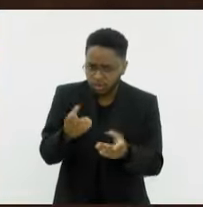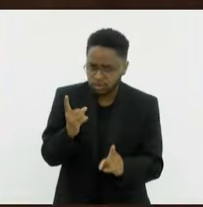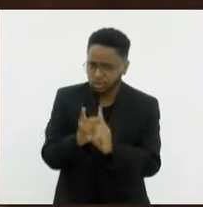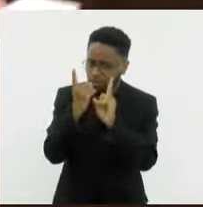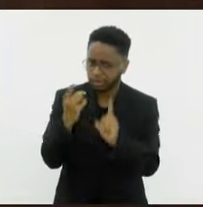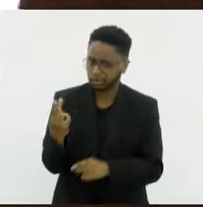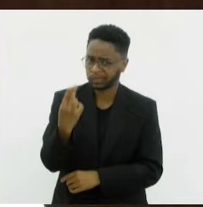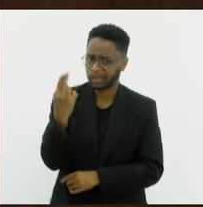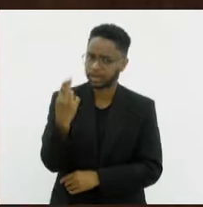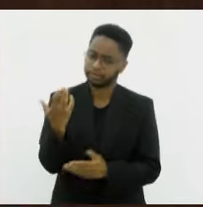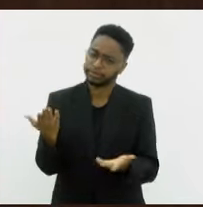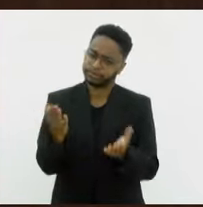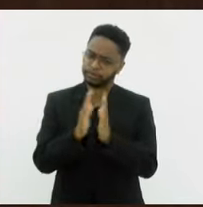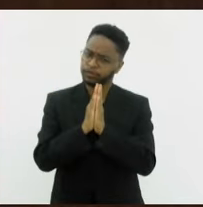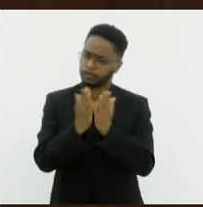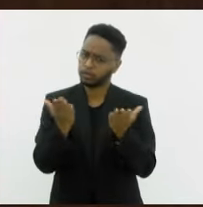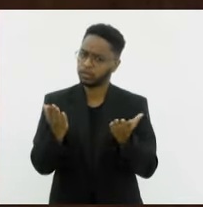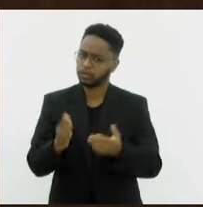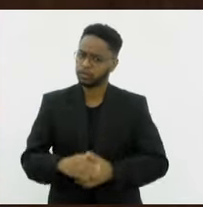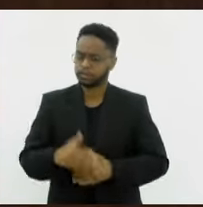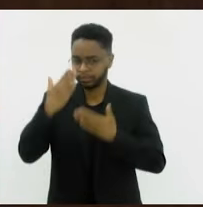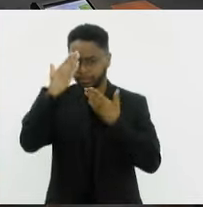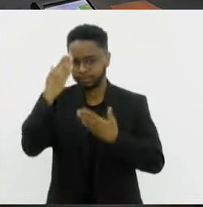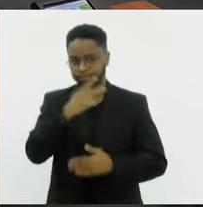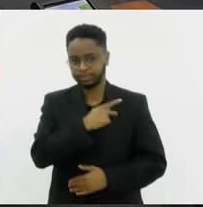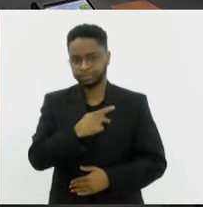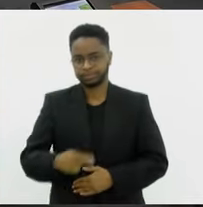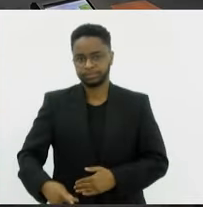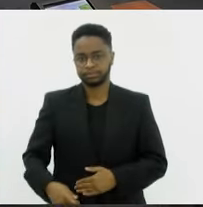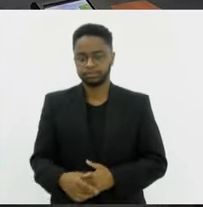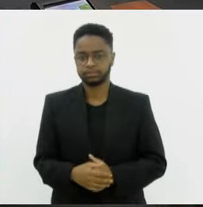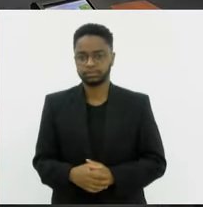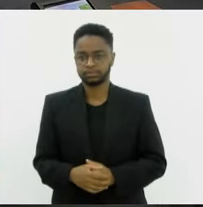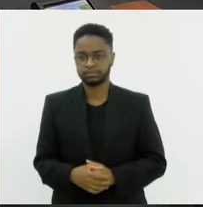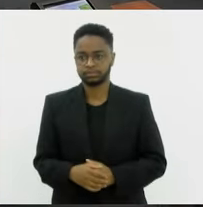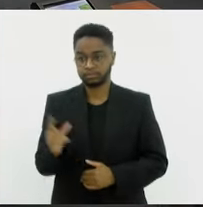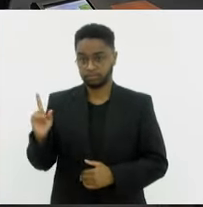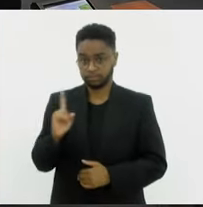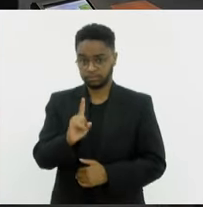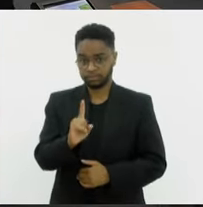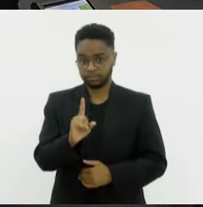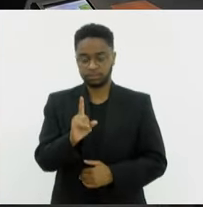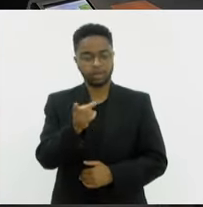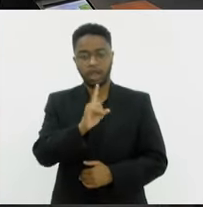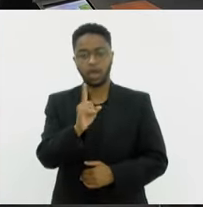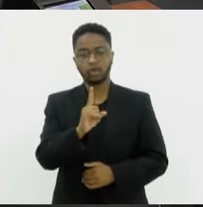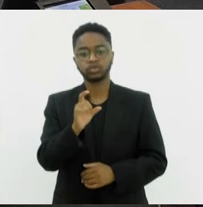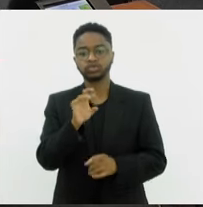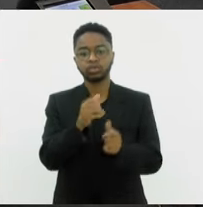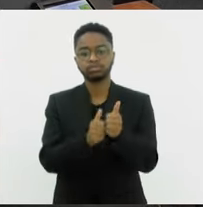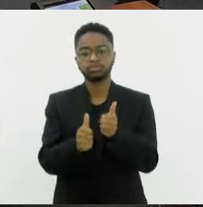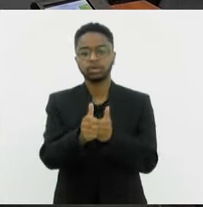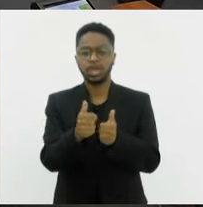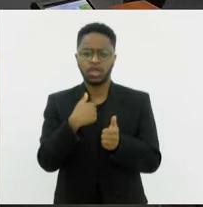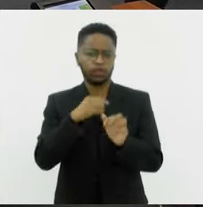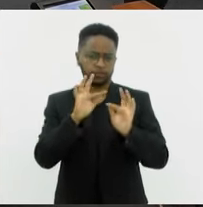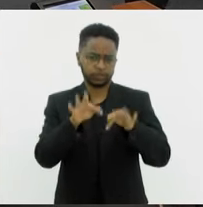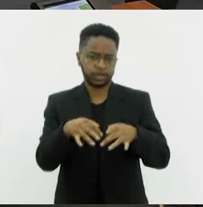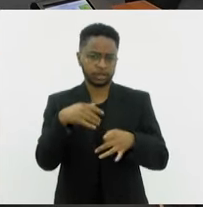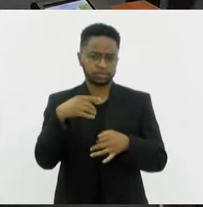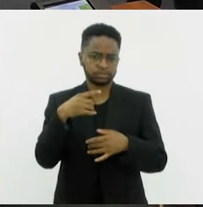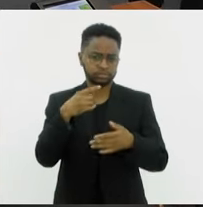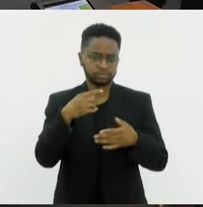certo? Ah, faça-me um favor. Muito obrigado, presidente. Não, para pela discutir. Ordem, presidente. Não, pela ordem. É, deixa eu só terminar de cantar,